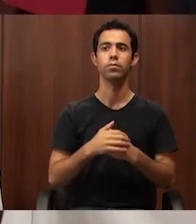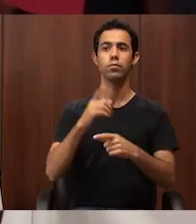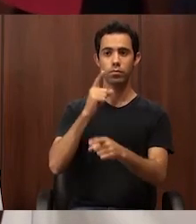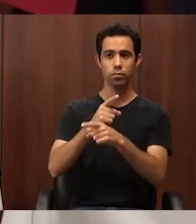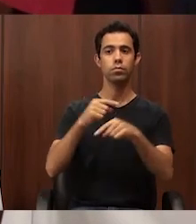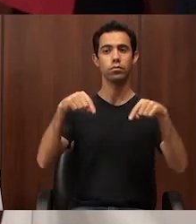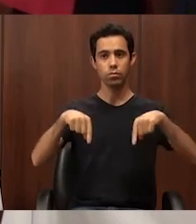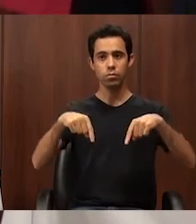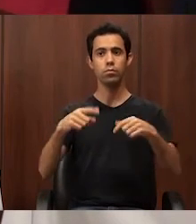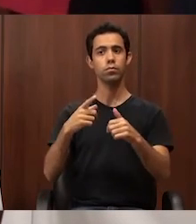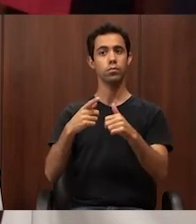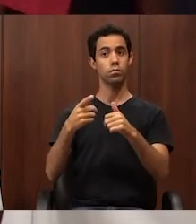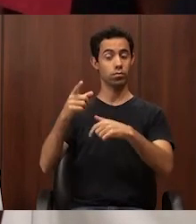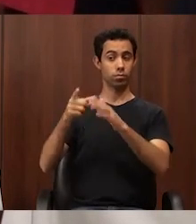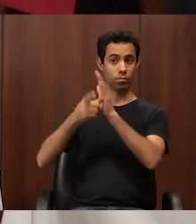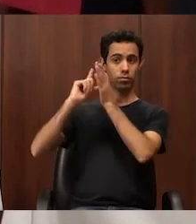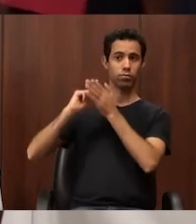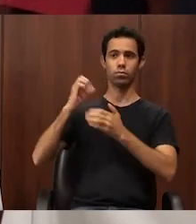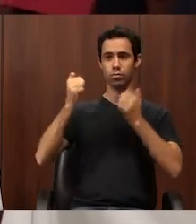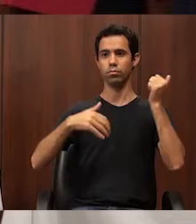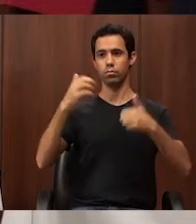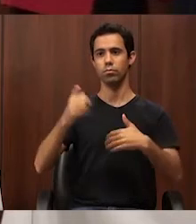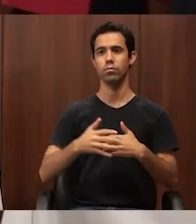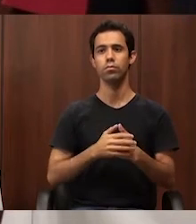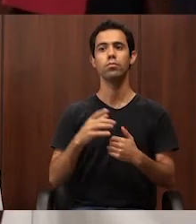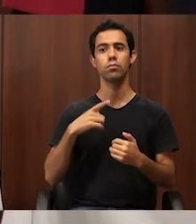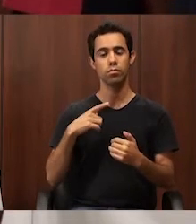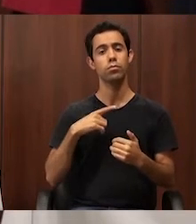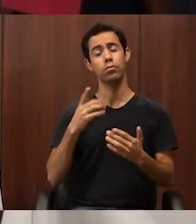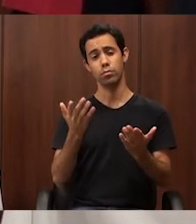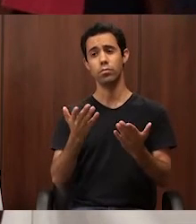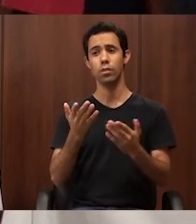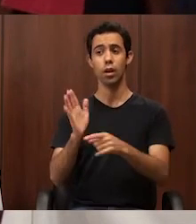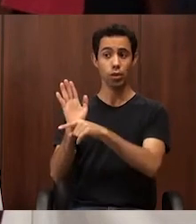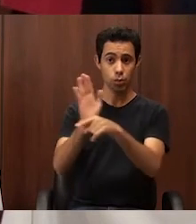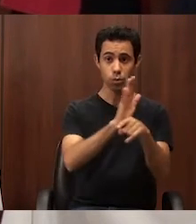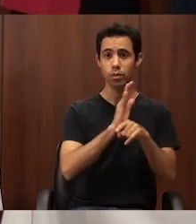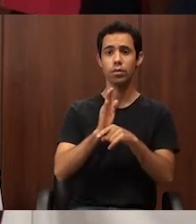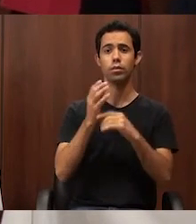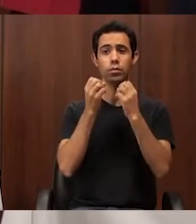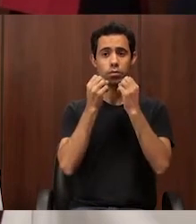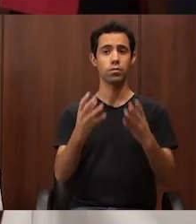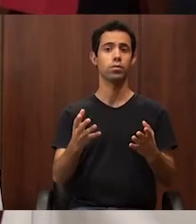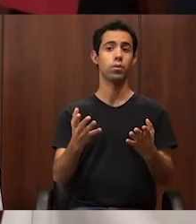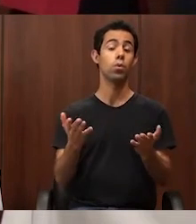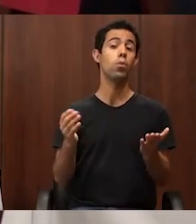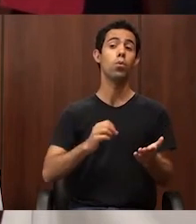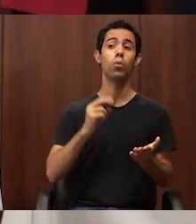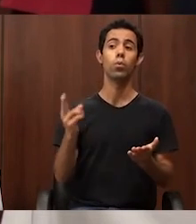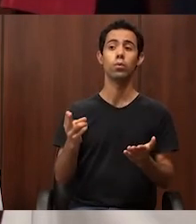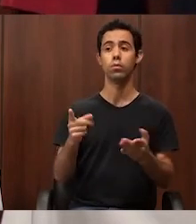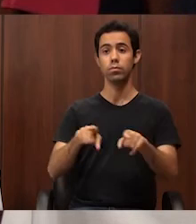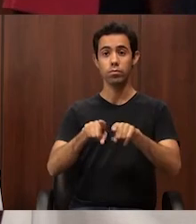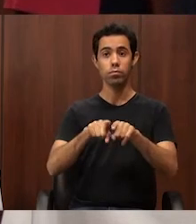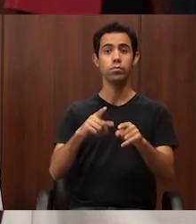reitero, porque realmente eu acho que essa é a solução para que a gente possa tentar dar um passo concreto até para